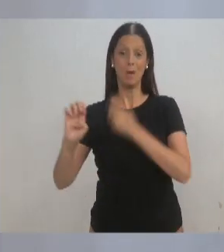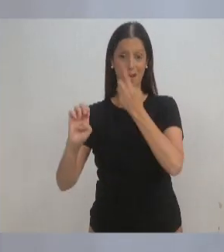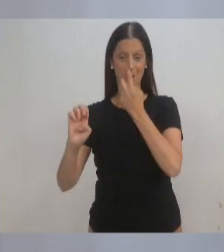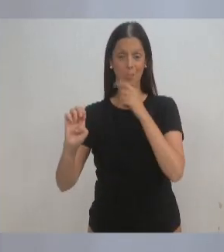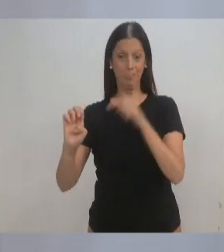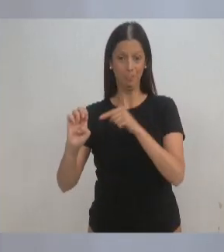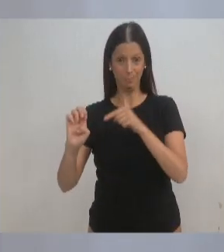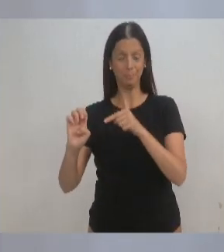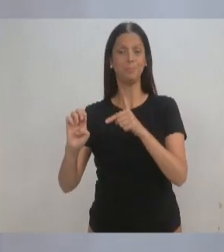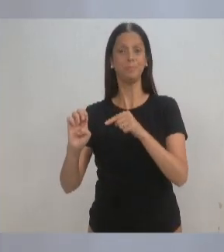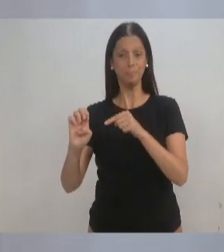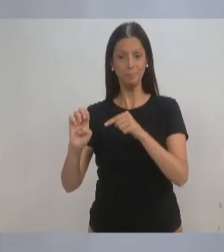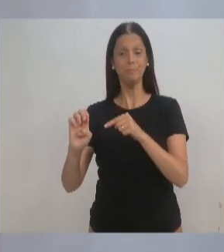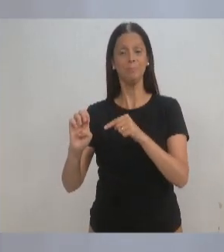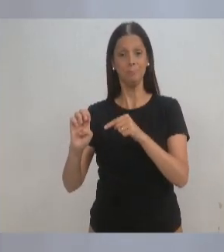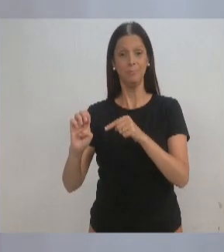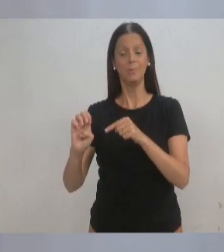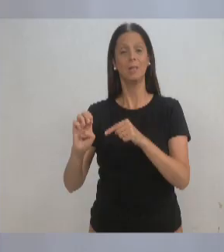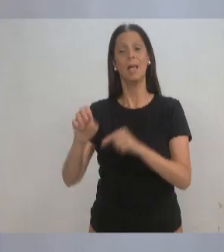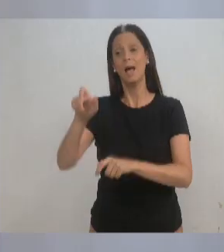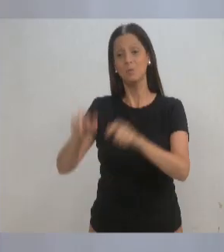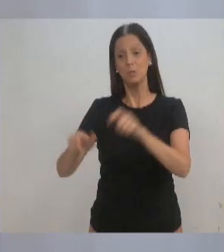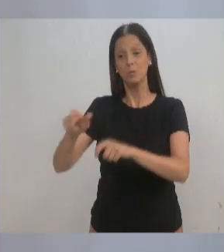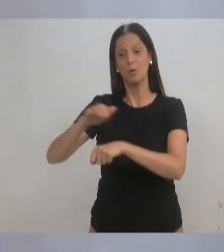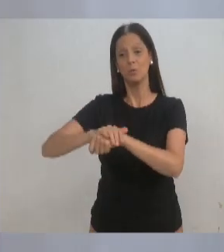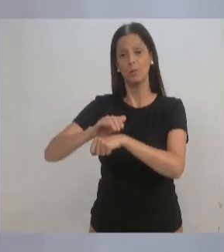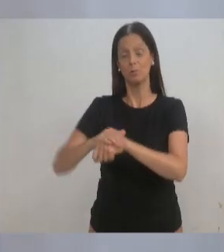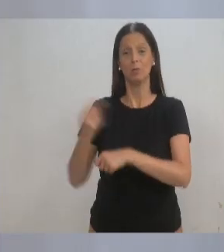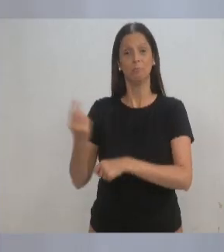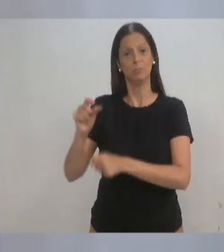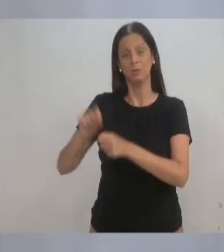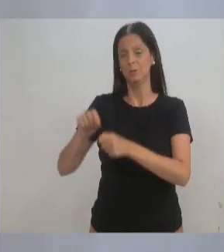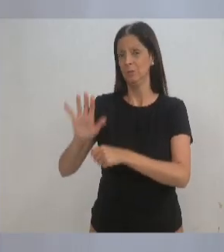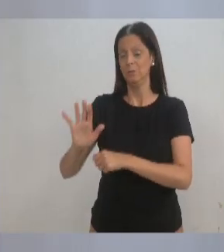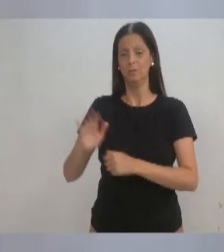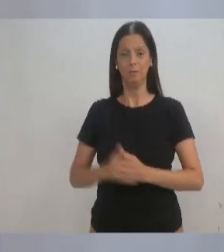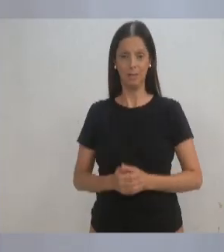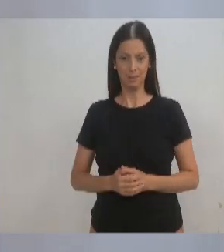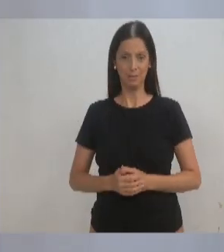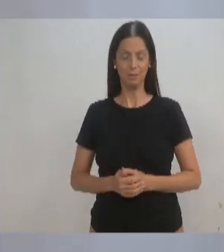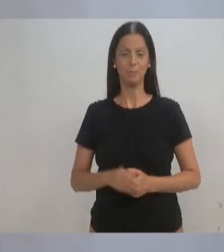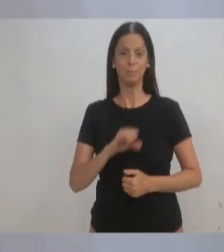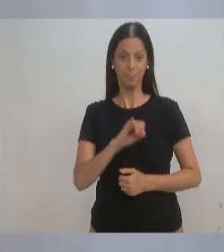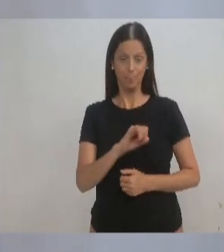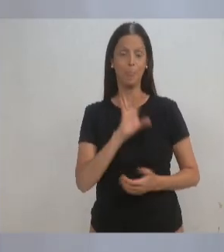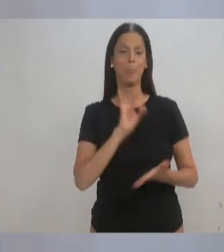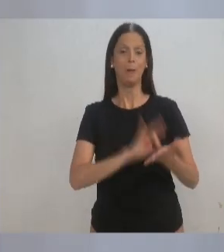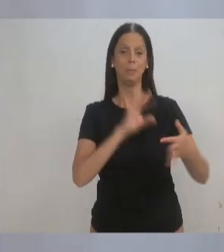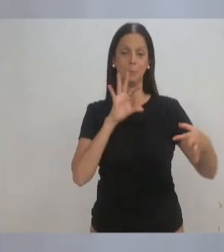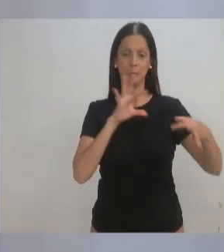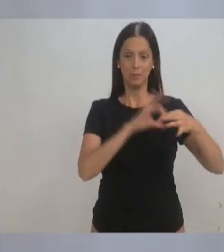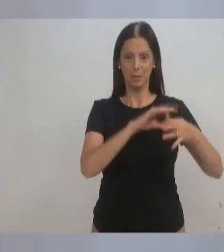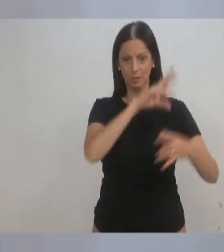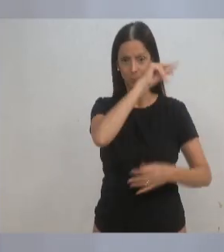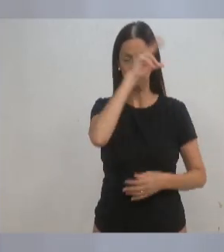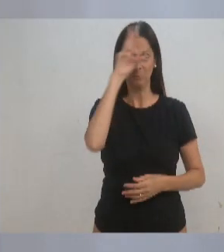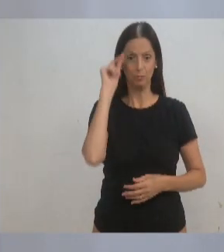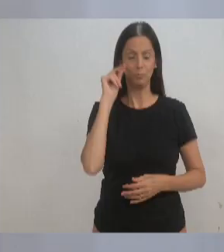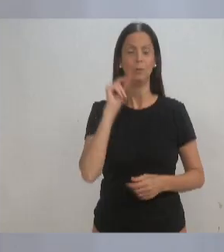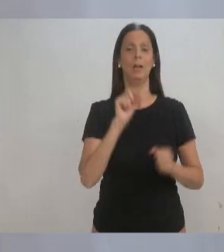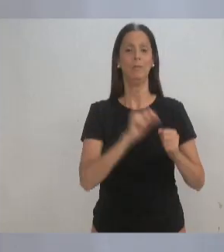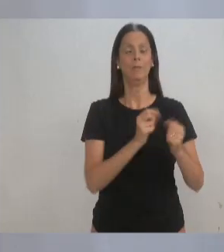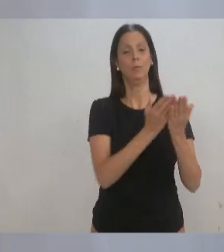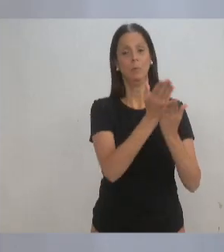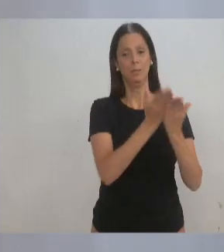por questão dos próprios moradores estarem fazendo, que quando for questão diretamente ligada ao município, vereador Bruno, é feita